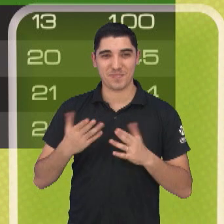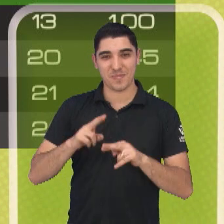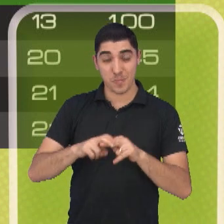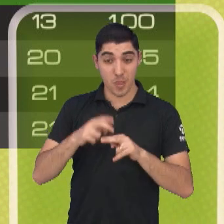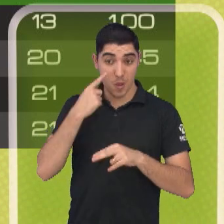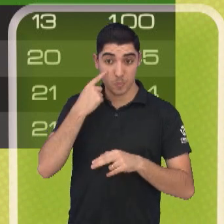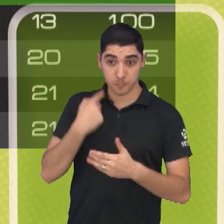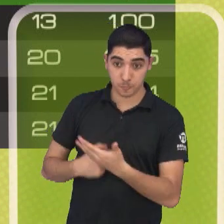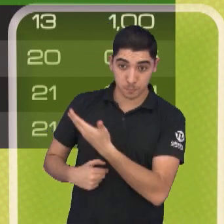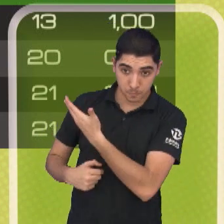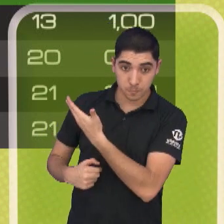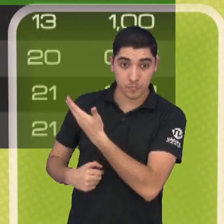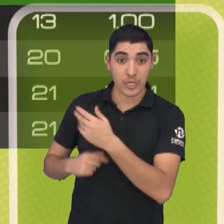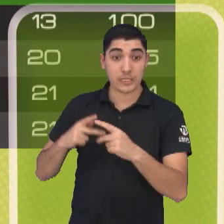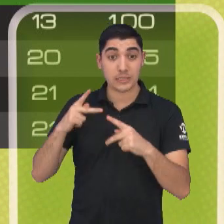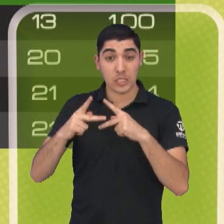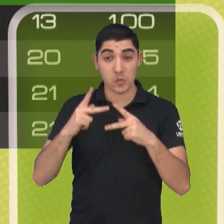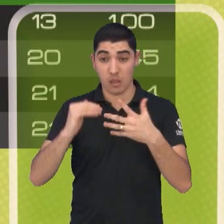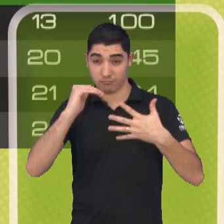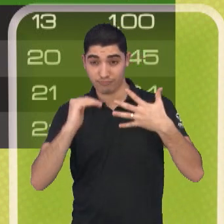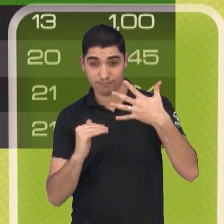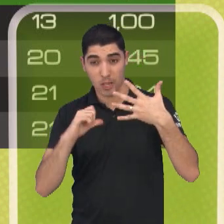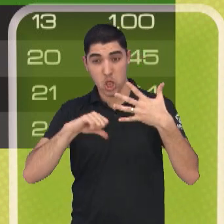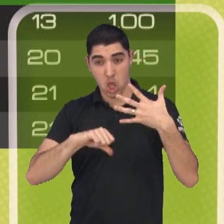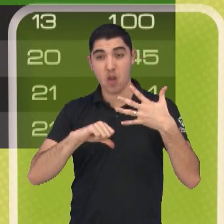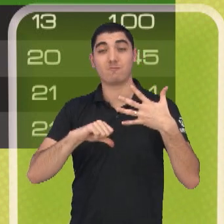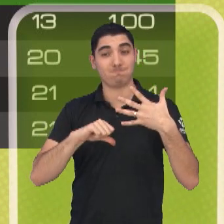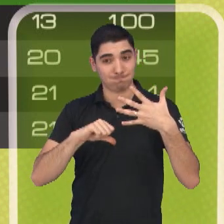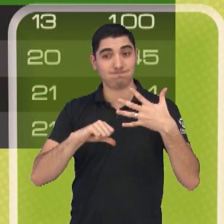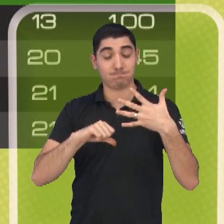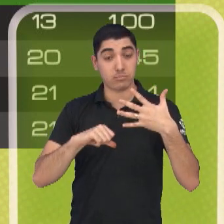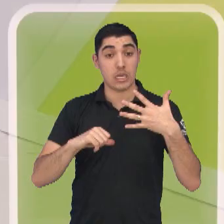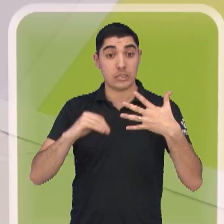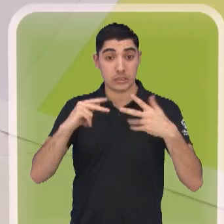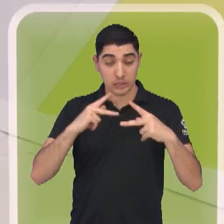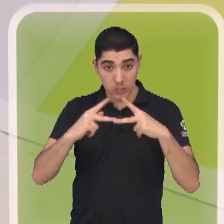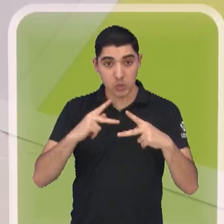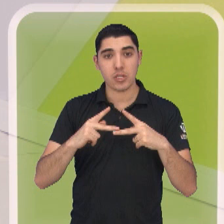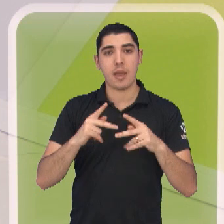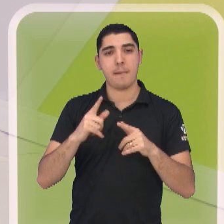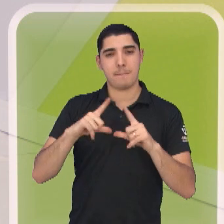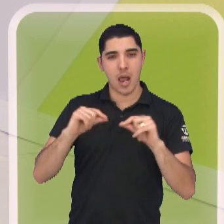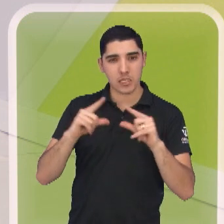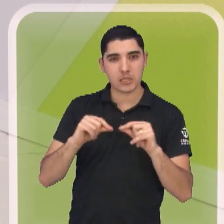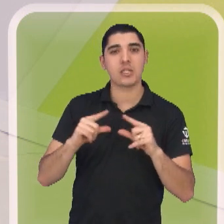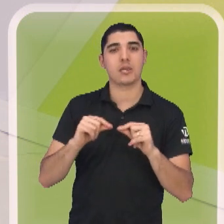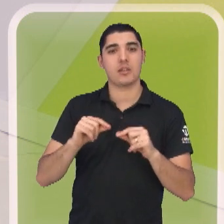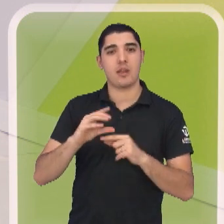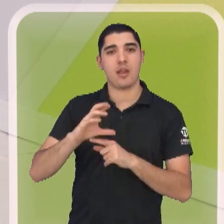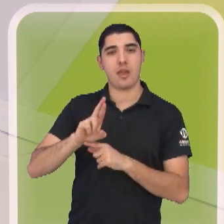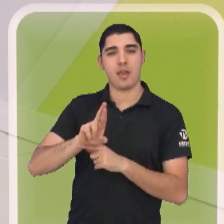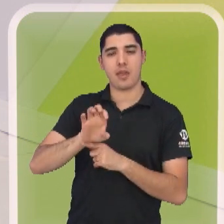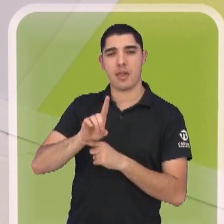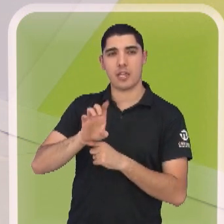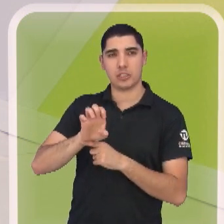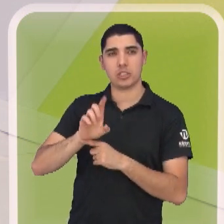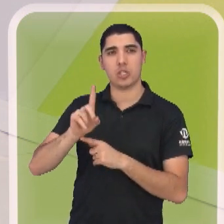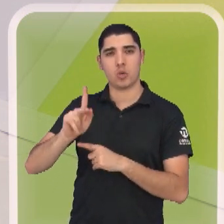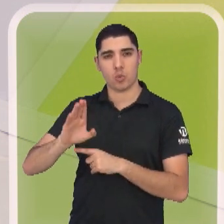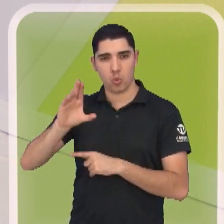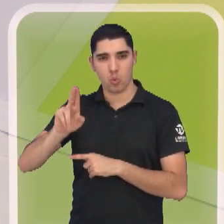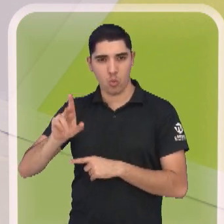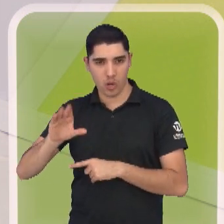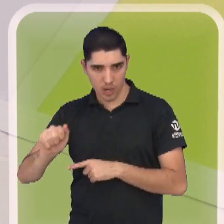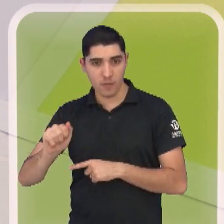classifica São José fora do G8 em São José América Brasília e rede Cuca são os oito primeiros colocados